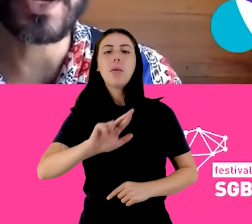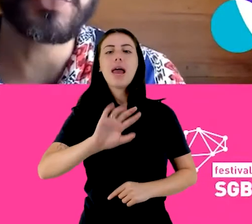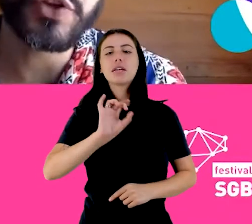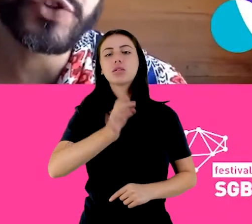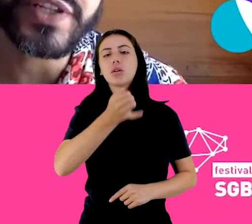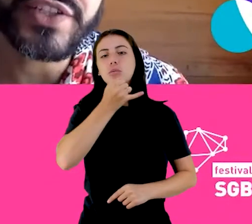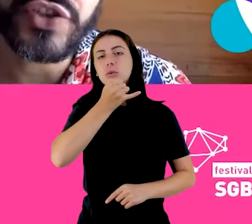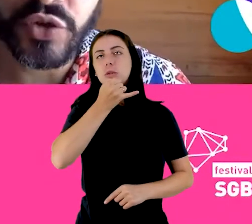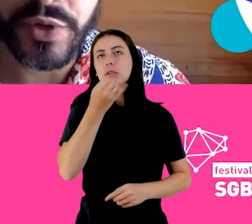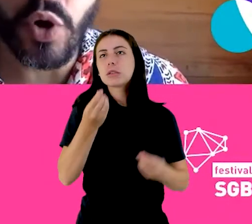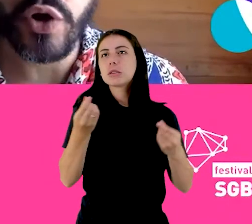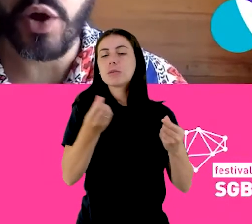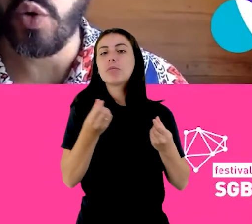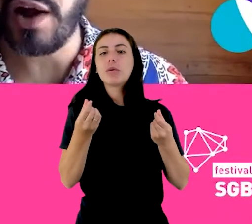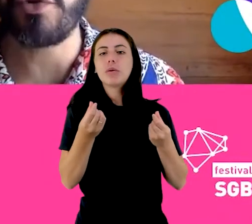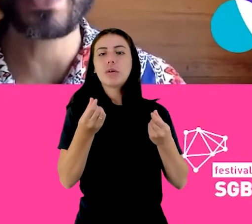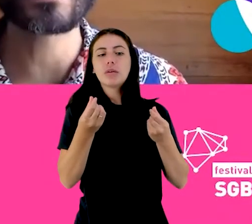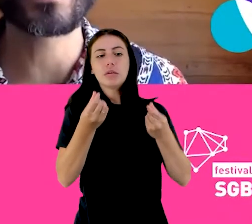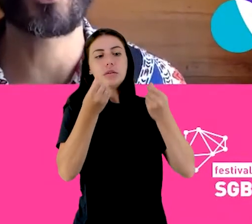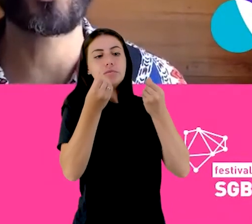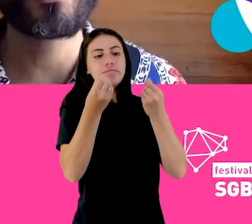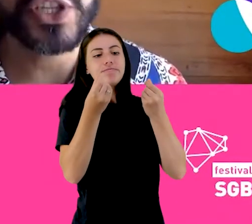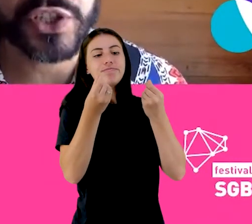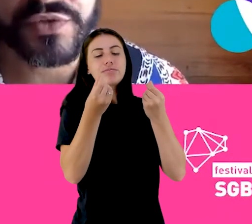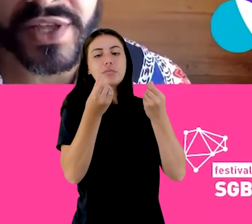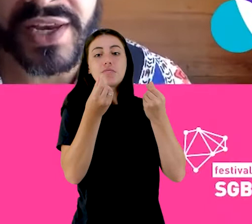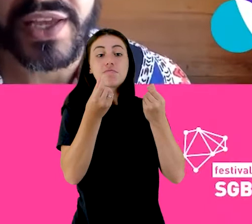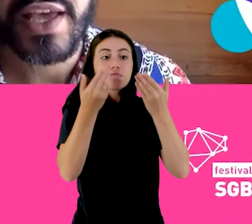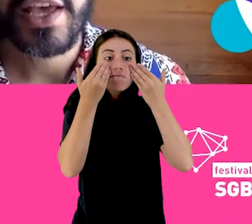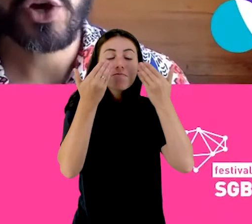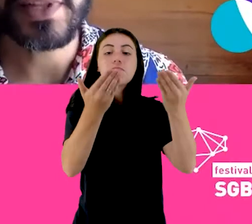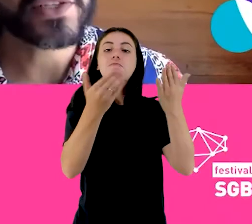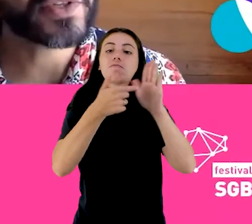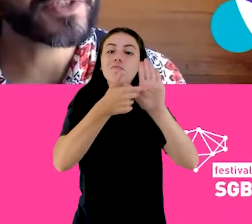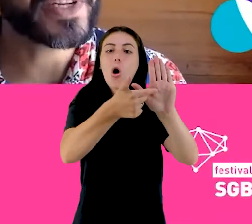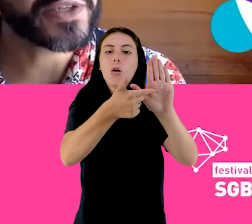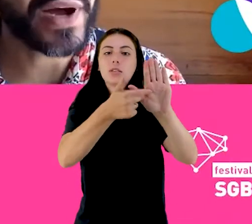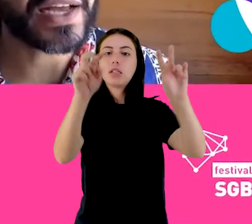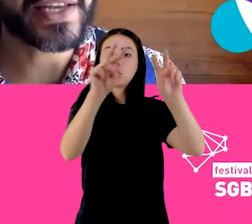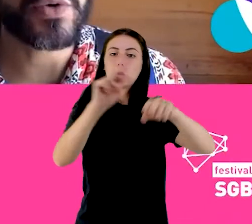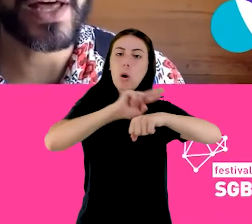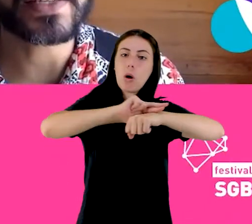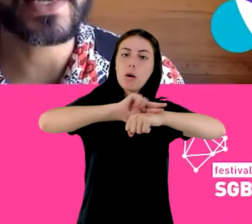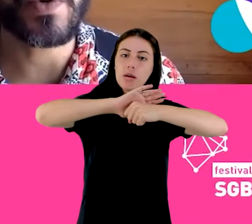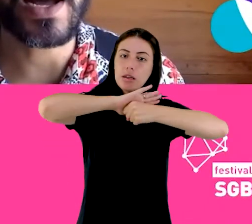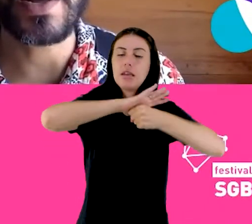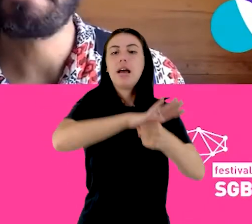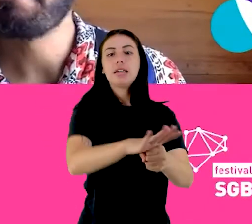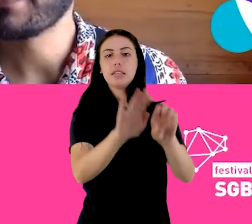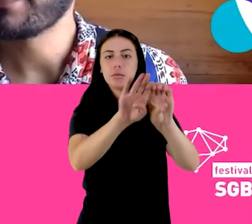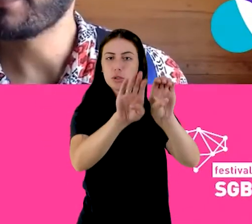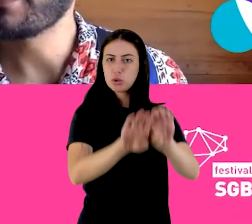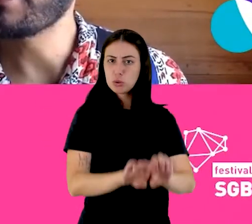exemplo, no caso do Menino 23, descobrir qual que é a vocação dele, qual que é o objetivo dele. E uma das coisas principais era com relação